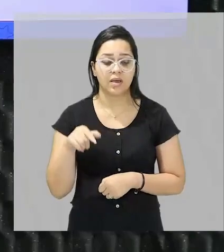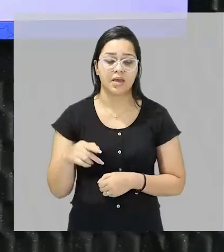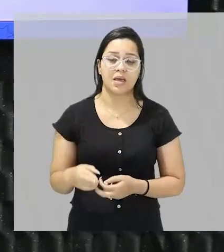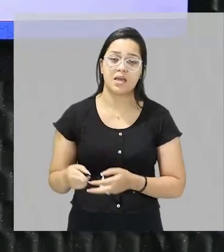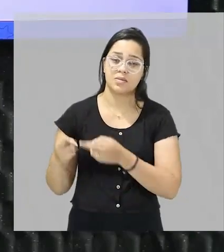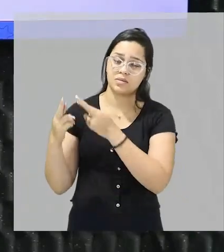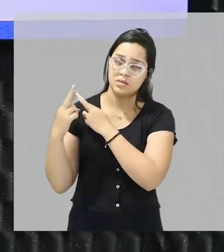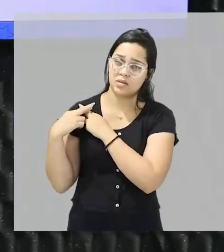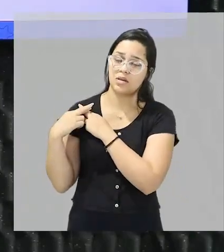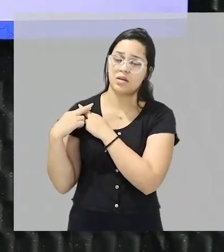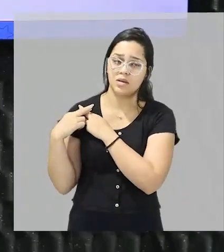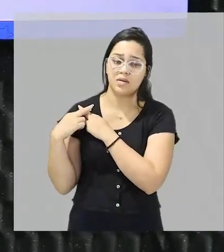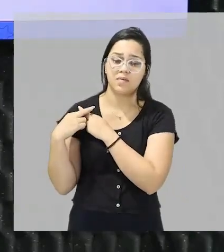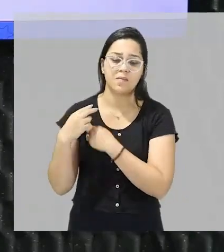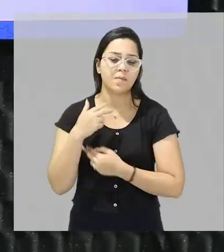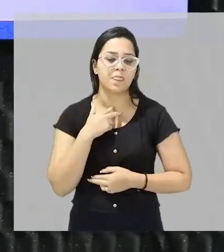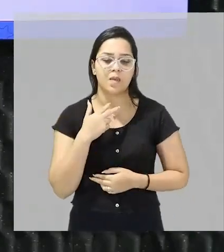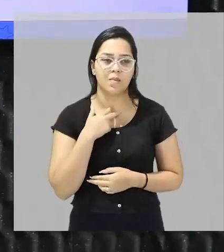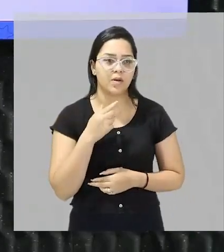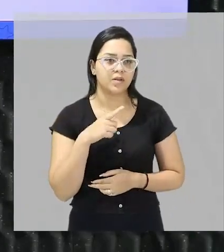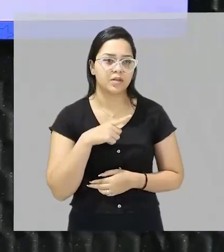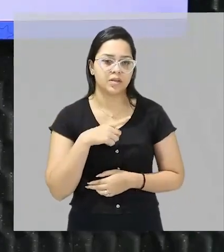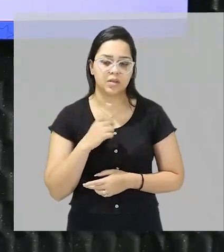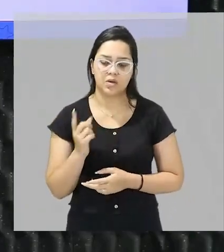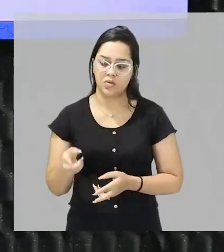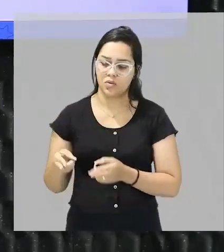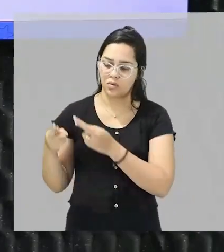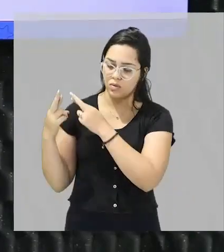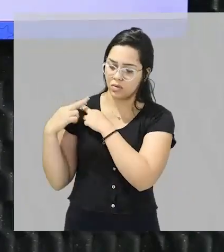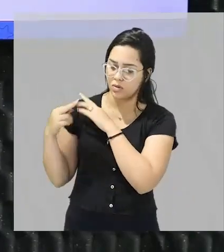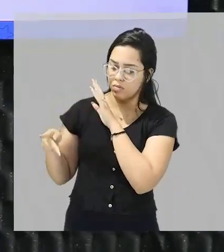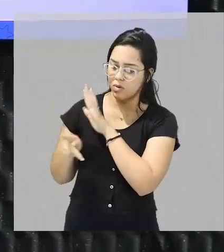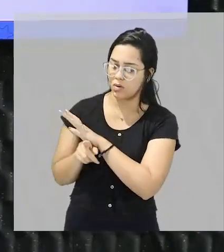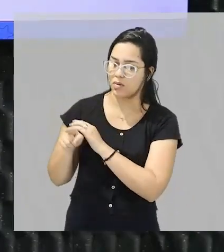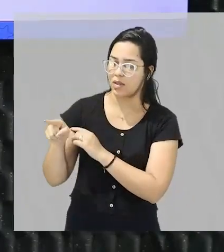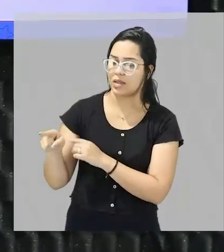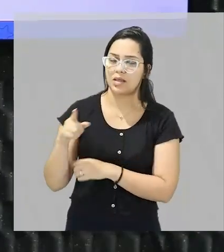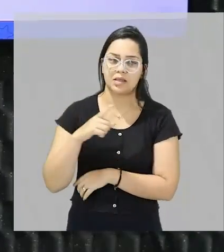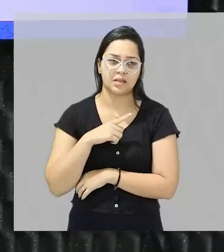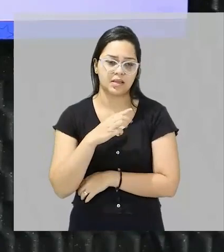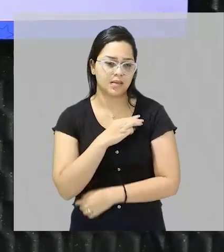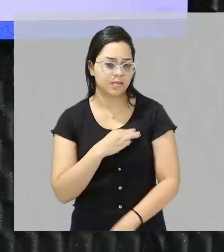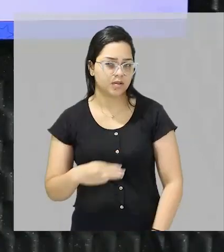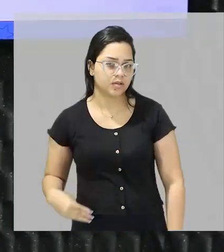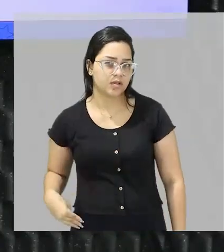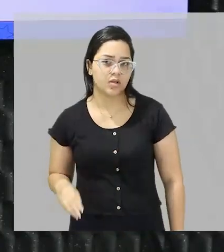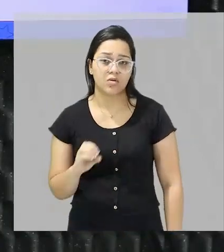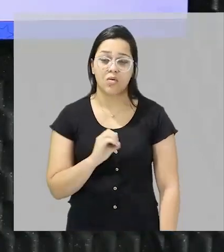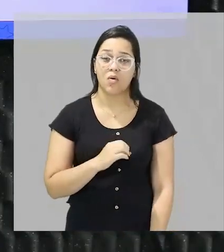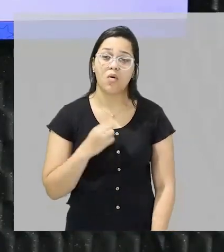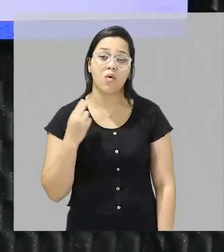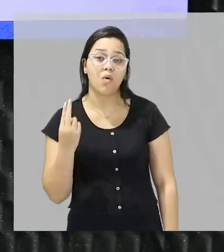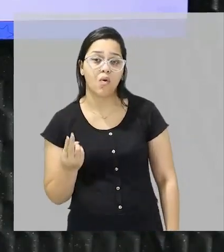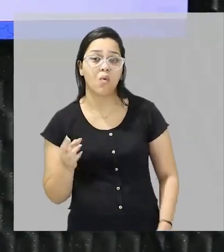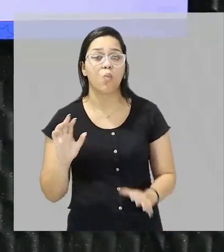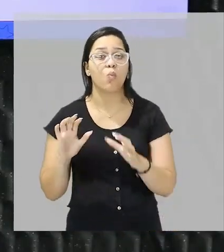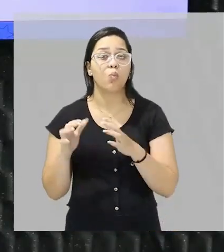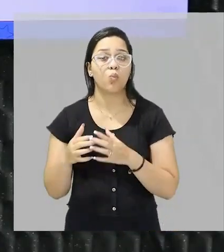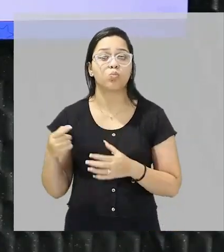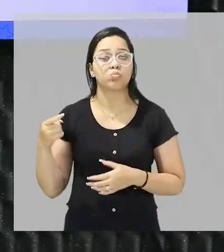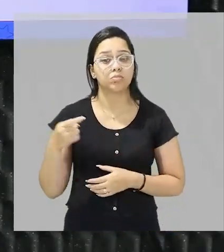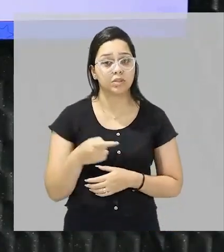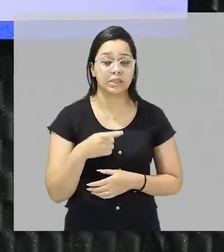responsável por aquela demanda. Não posso atribuir uma função que não seja daquele determinado ministério, daquele determinado órgão,